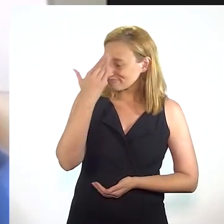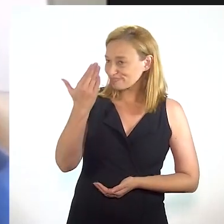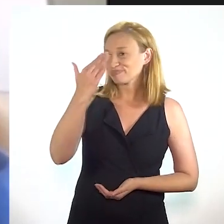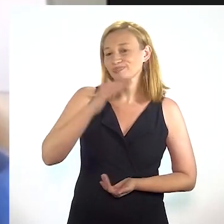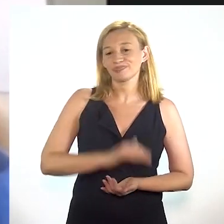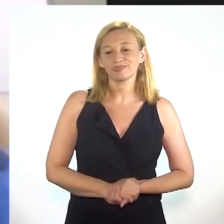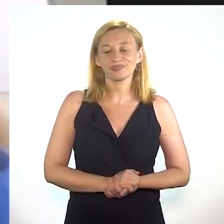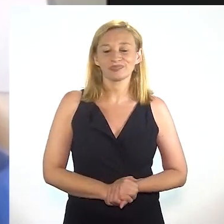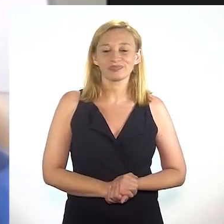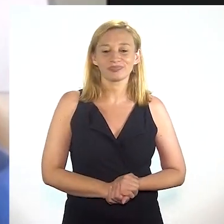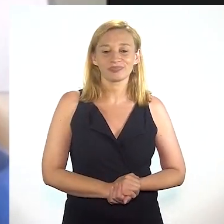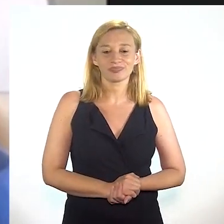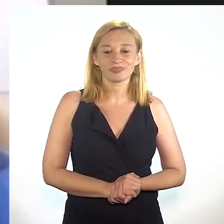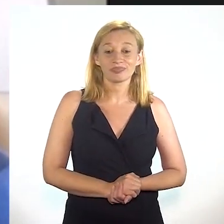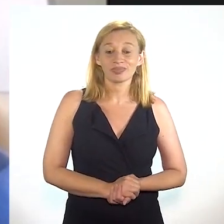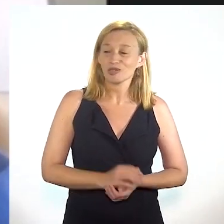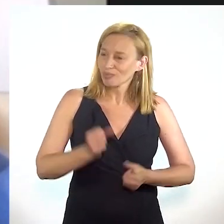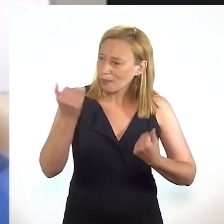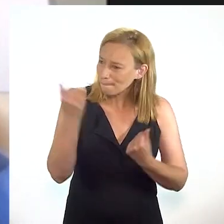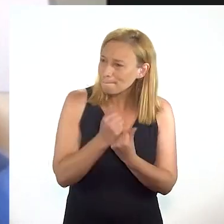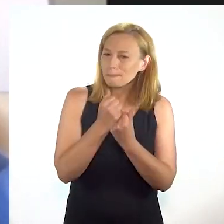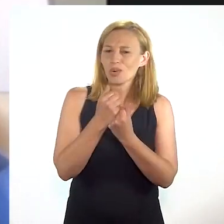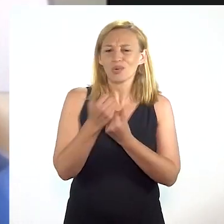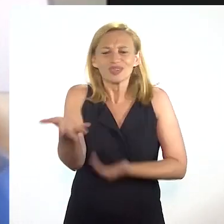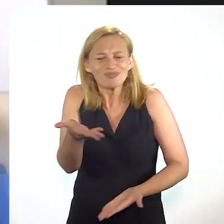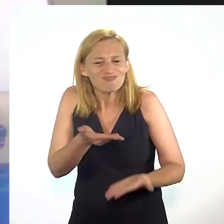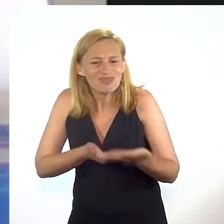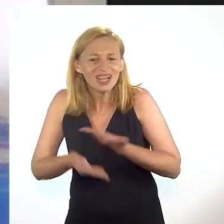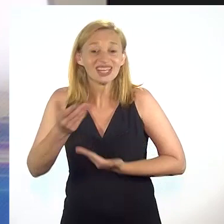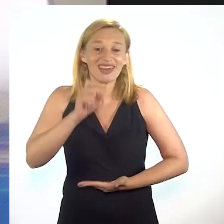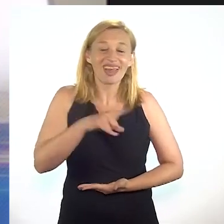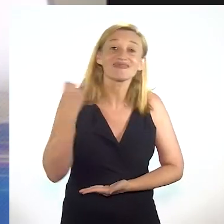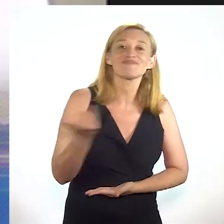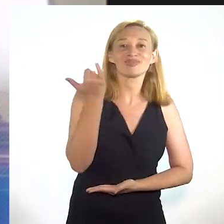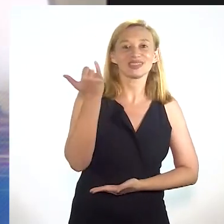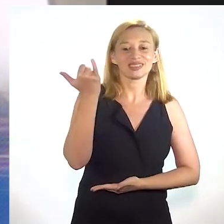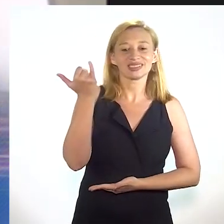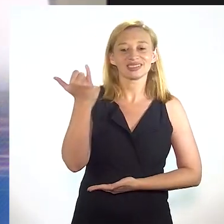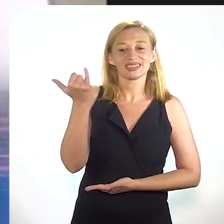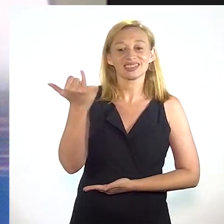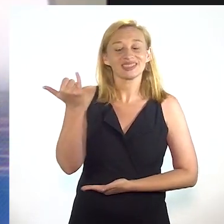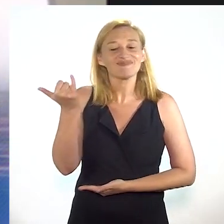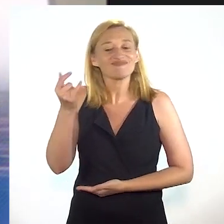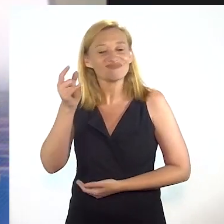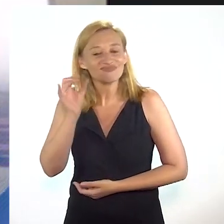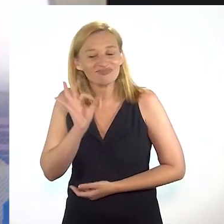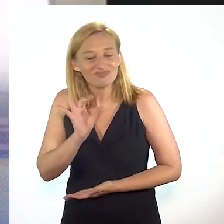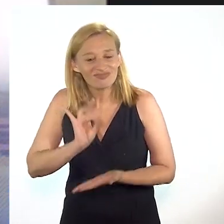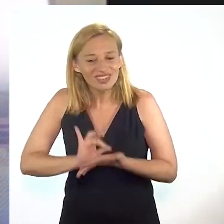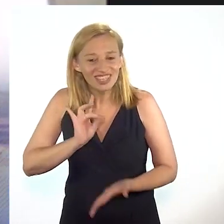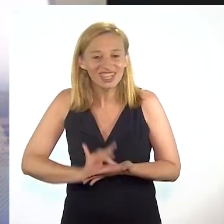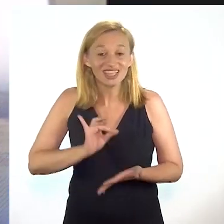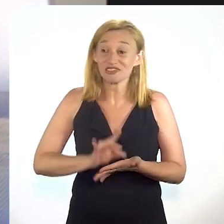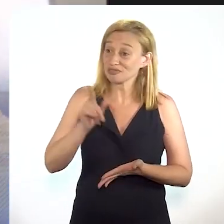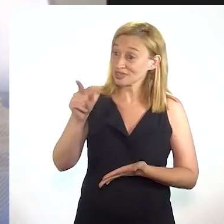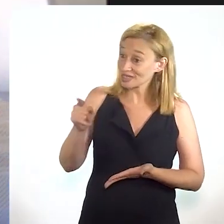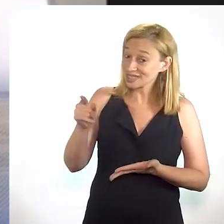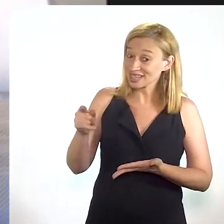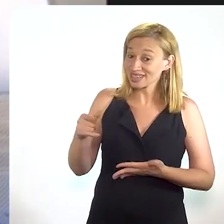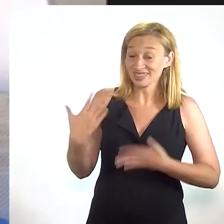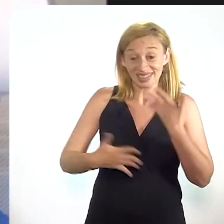Muito obrigado, tá, pelo seu apoio, essa parceria tão importante que mensalmente você